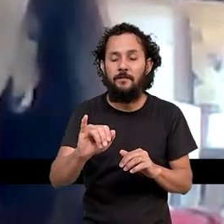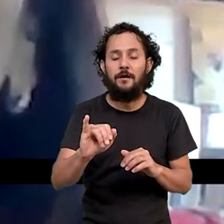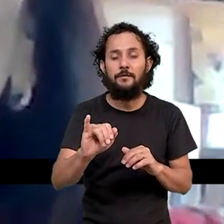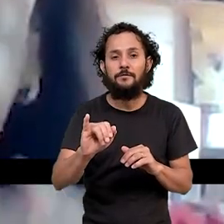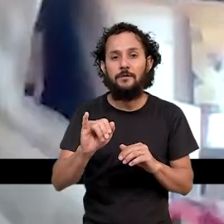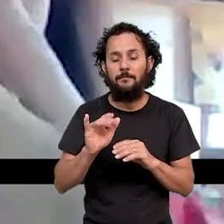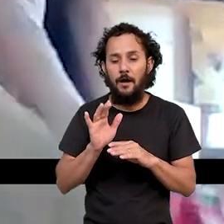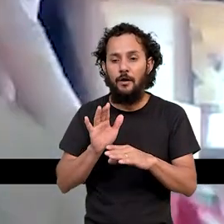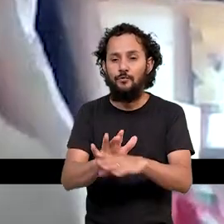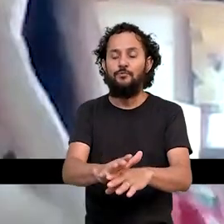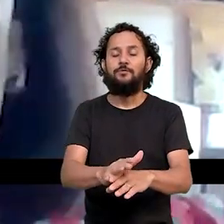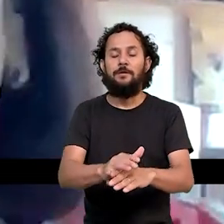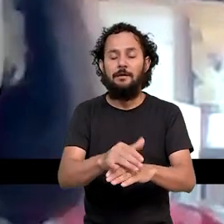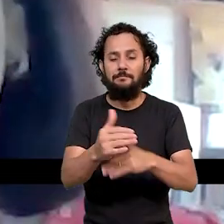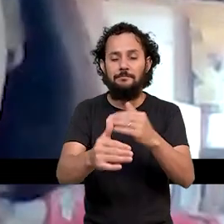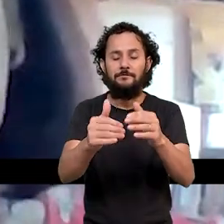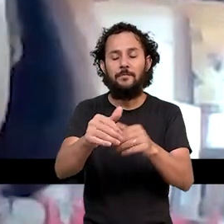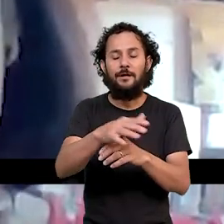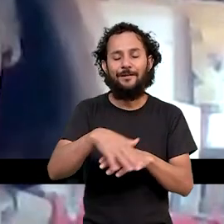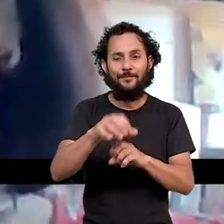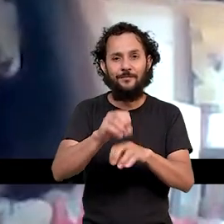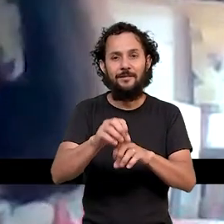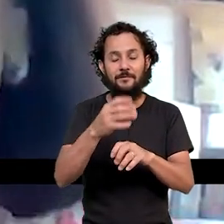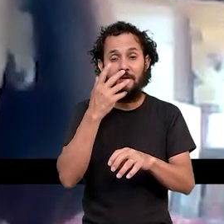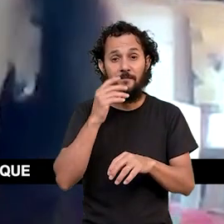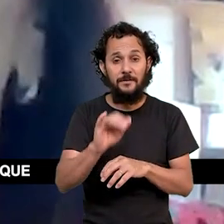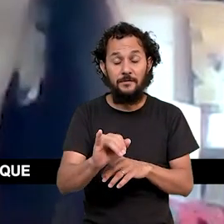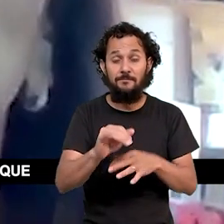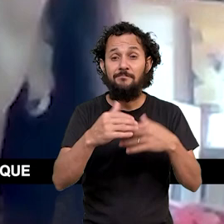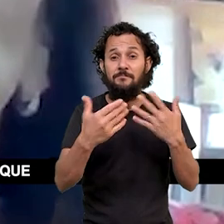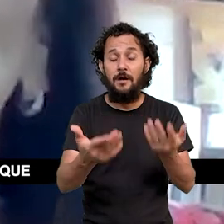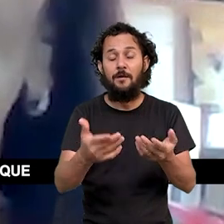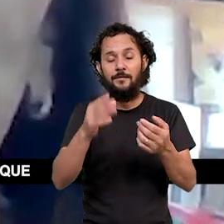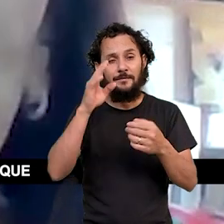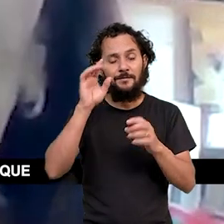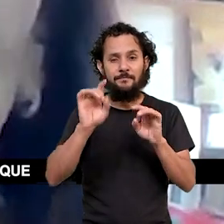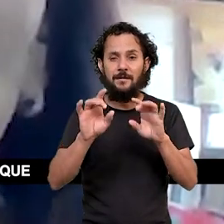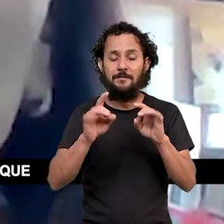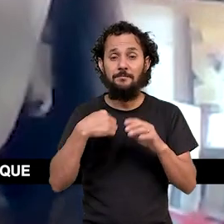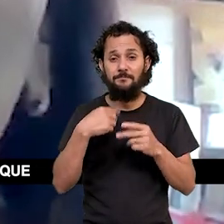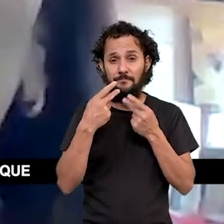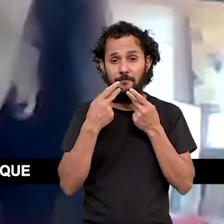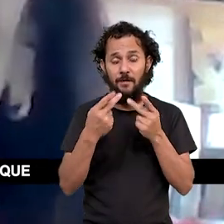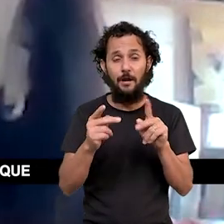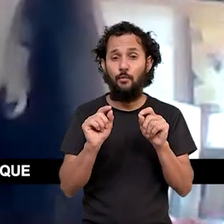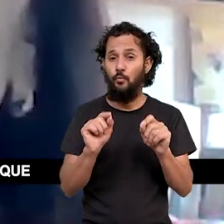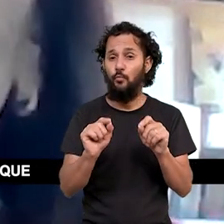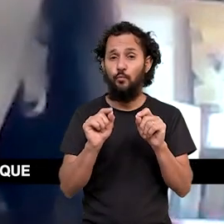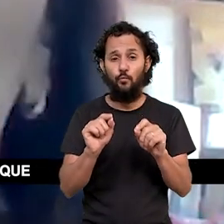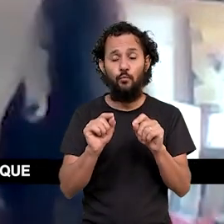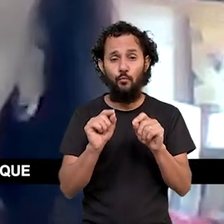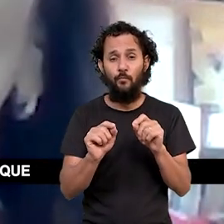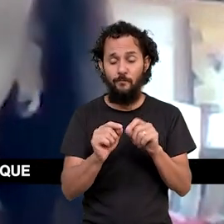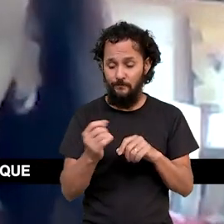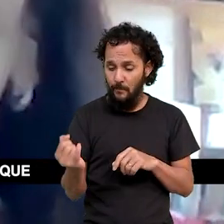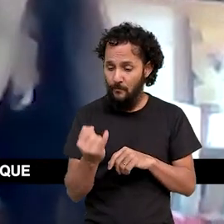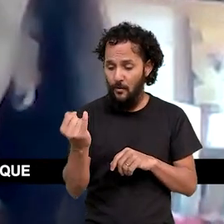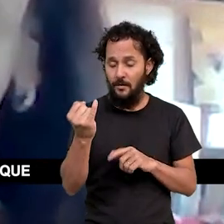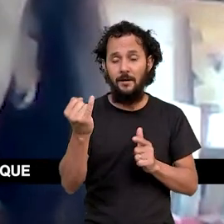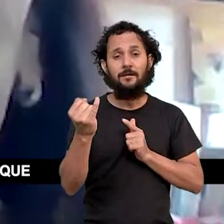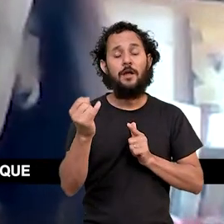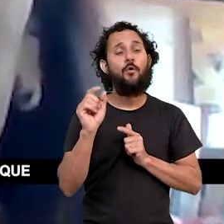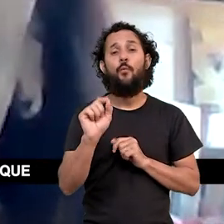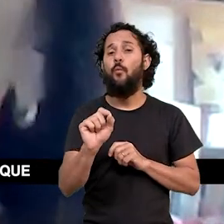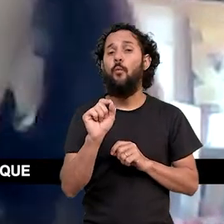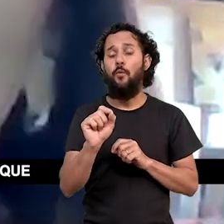infância para a constituição da educação infantil no Brasil. Especialmente, eu quero destacar a